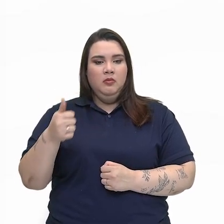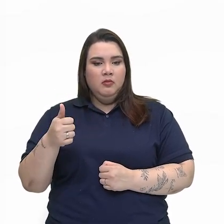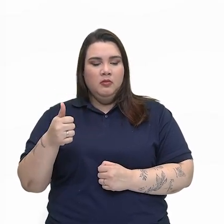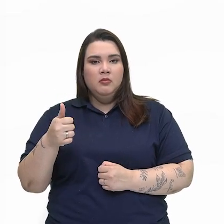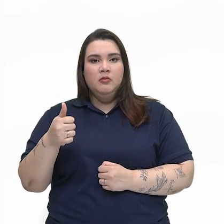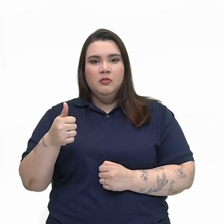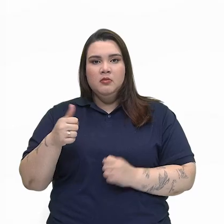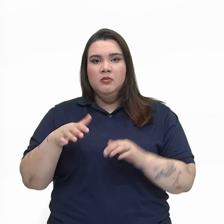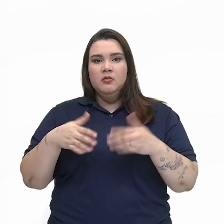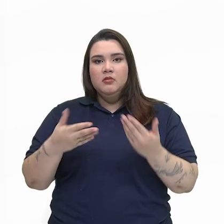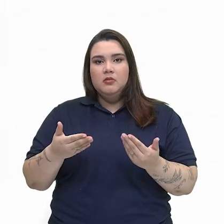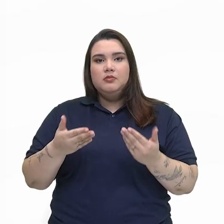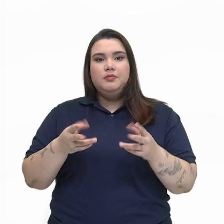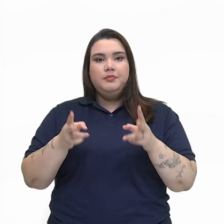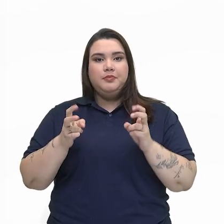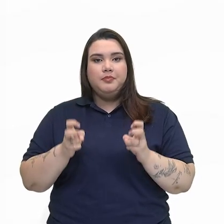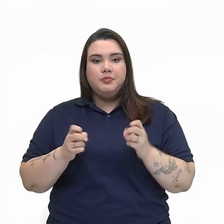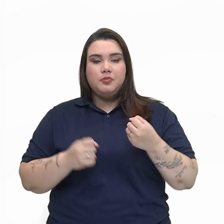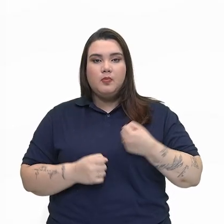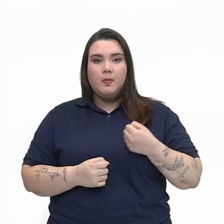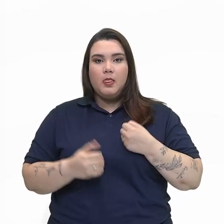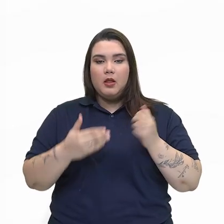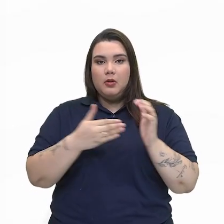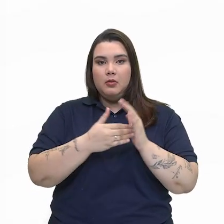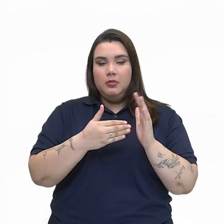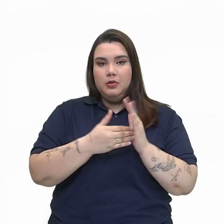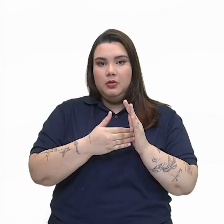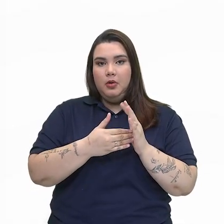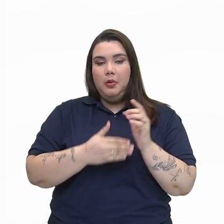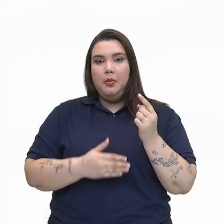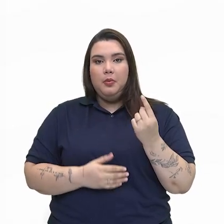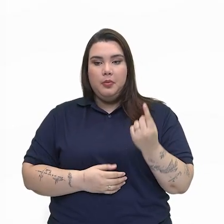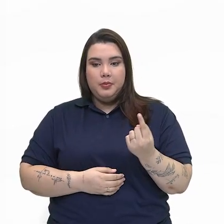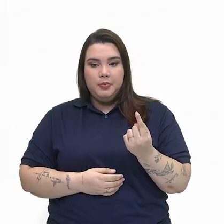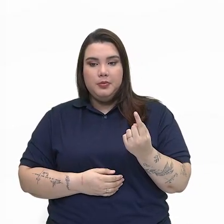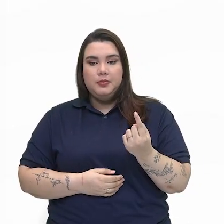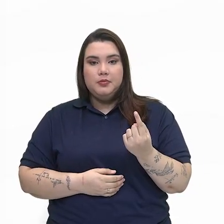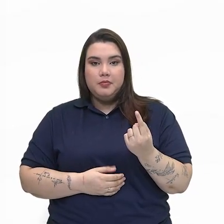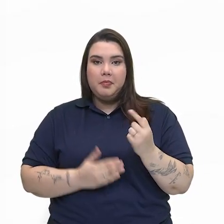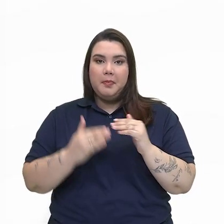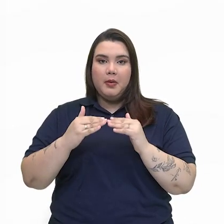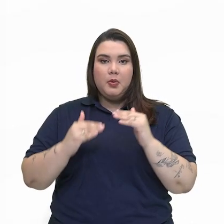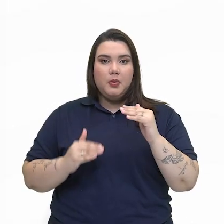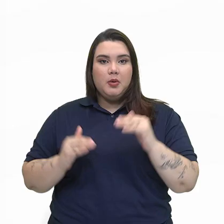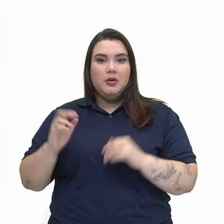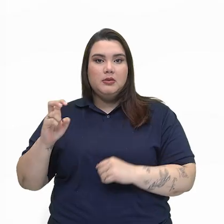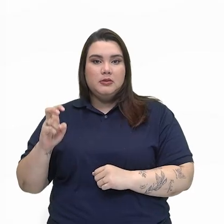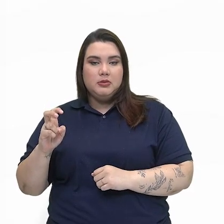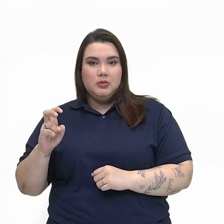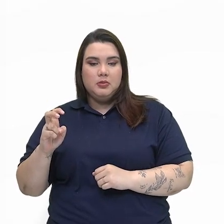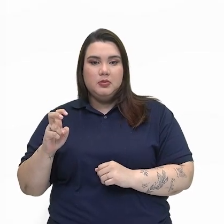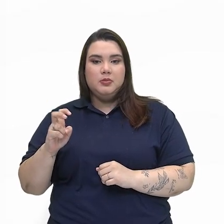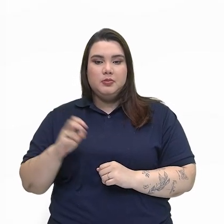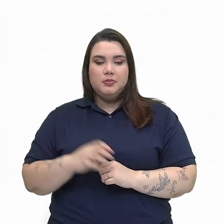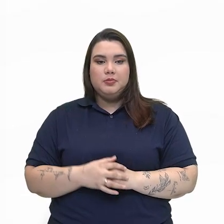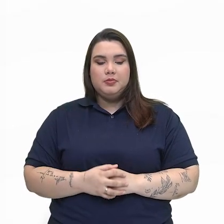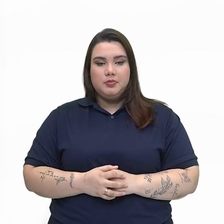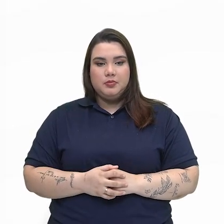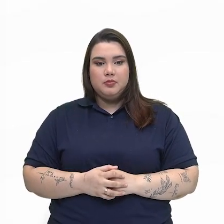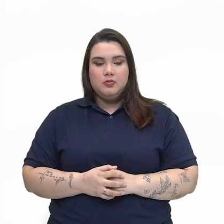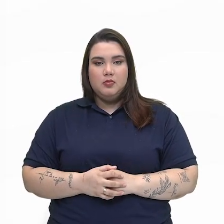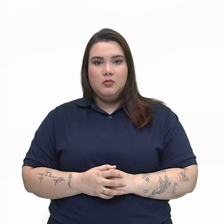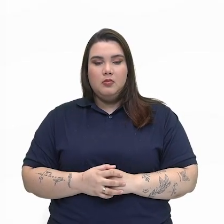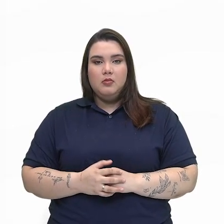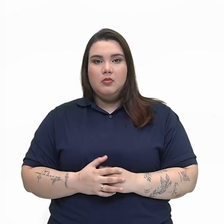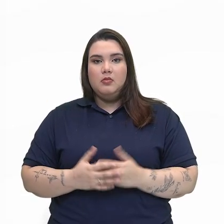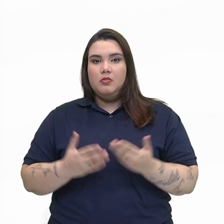6,71. Logo, qual é o último algarismo aí? É 1, e 1 é menor que 5. Aí